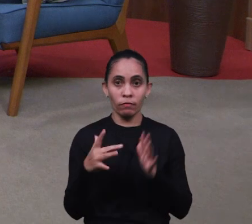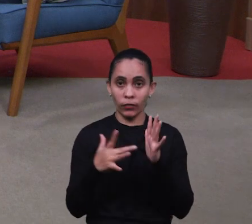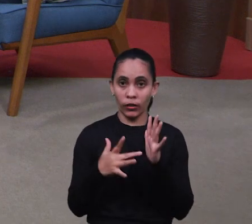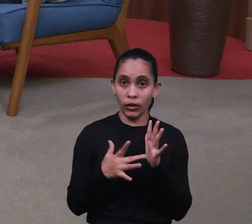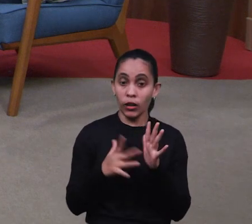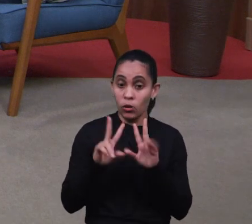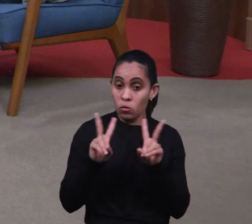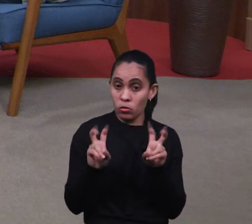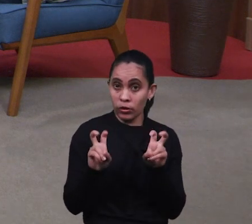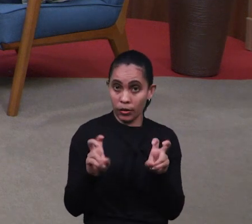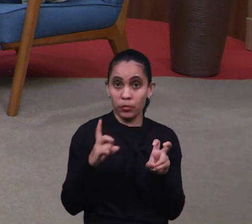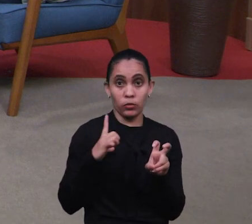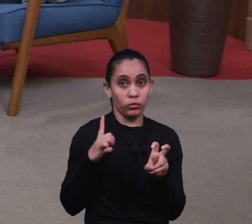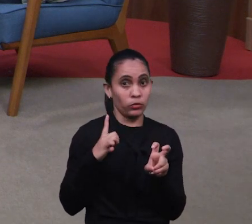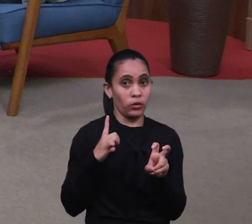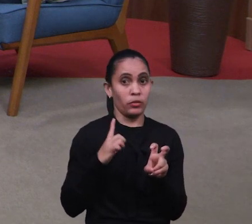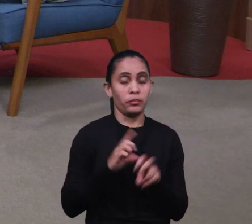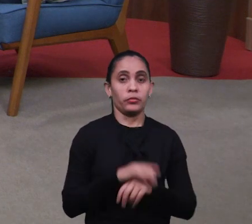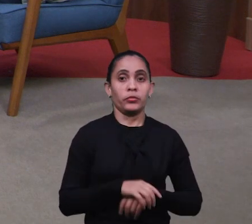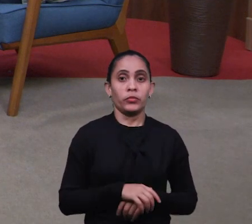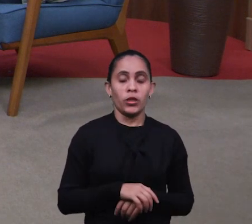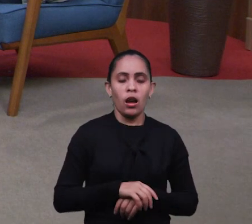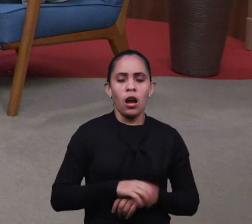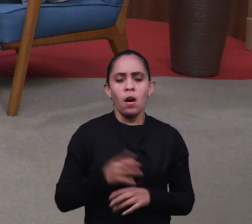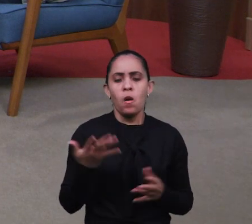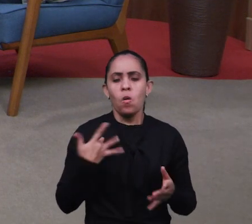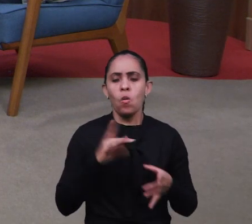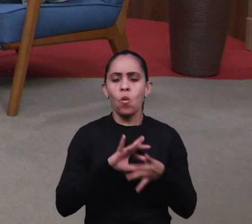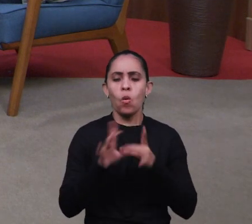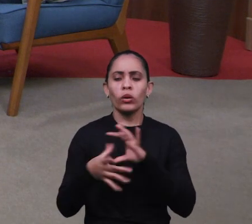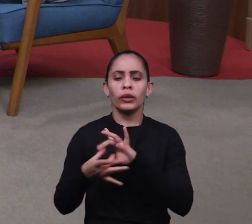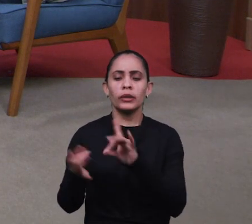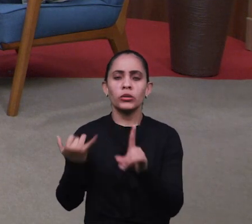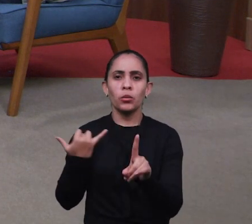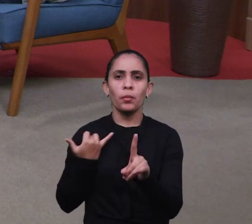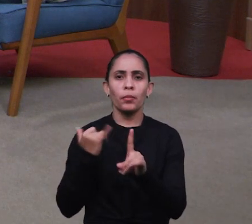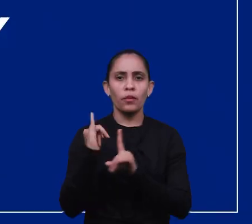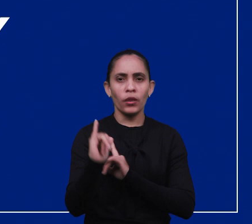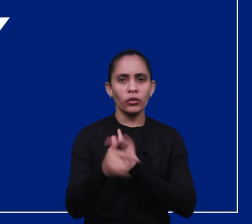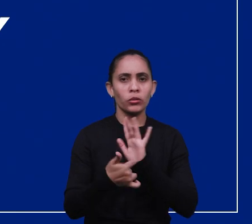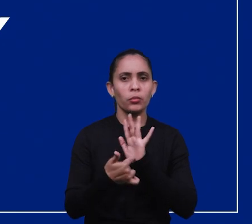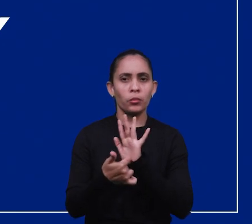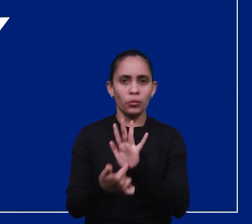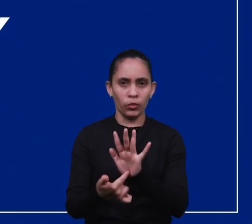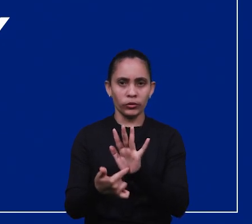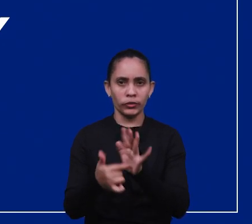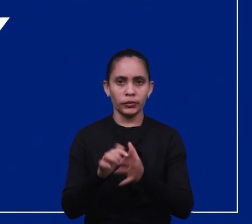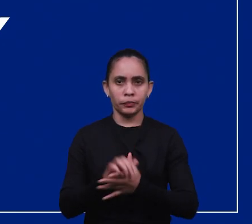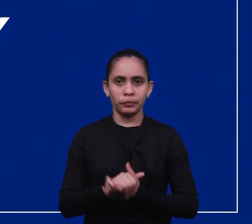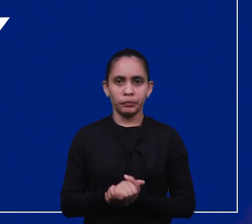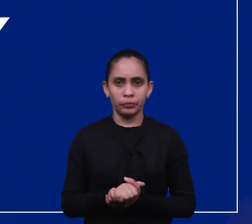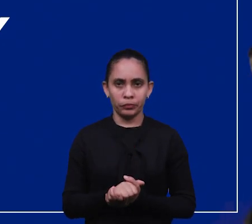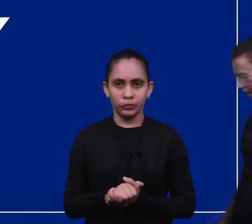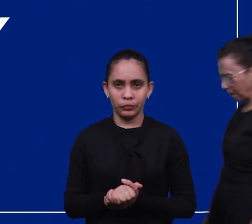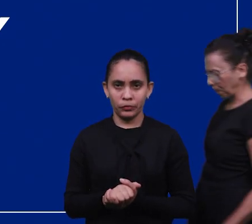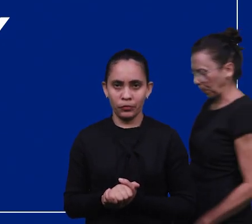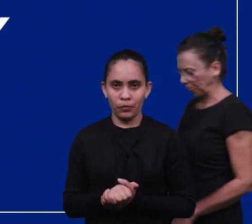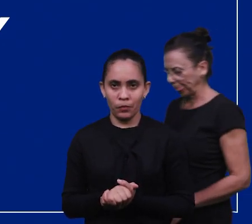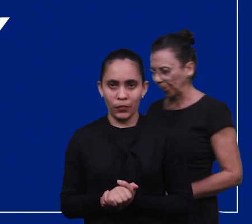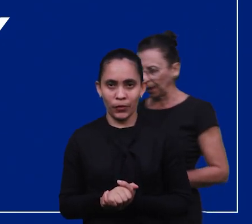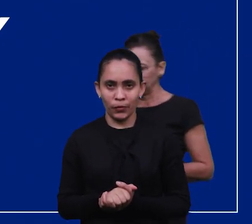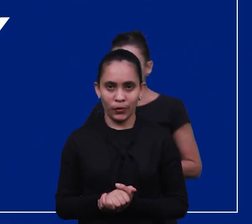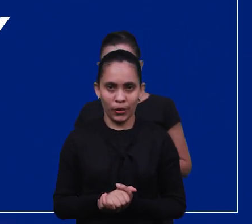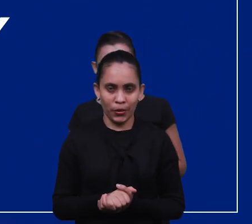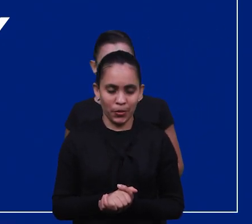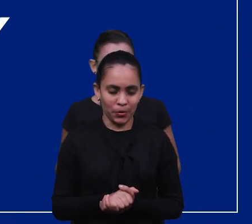eu queria que vocês trouxessem sobre o contexto profético, dentro do contexto profético. Diz assim, Cantares 2:4, levou-me à sala